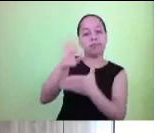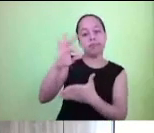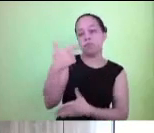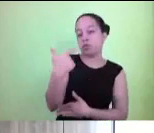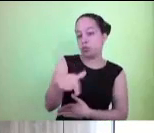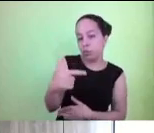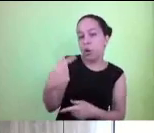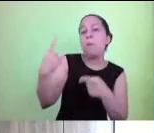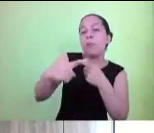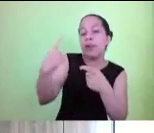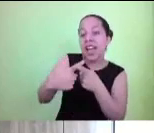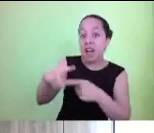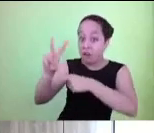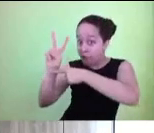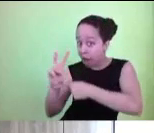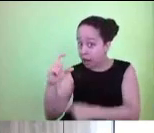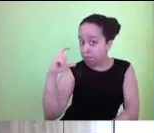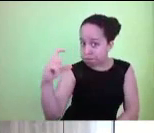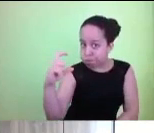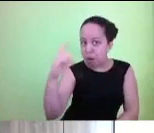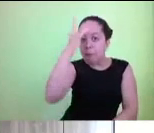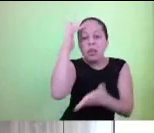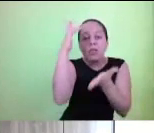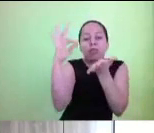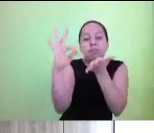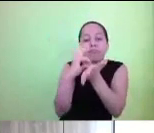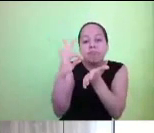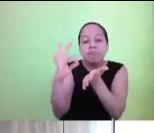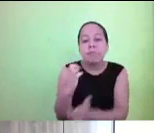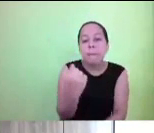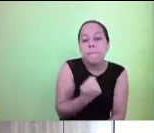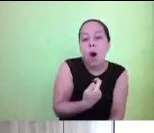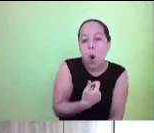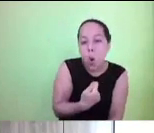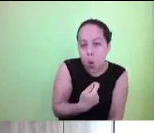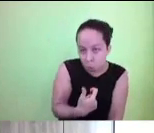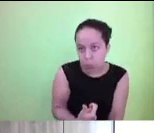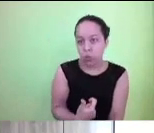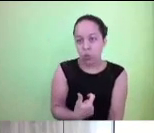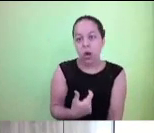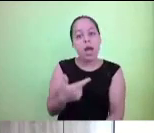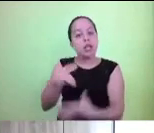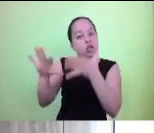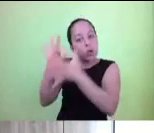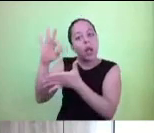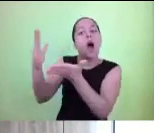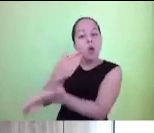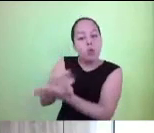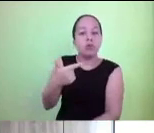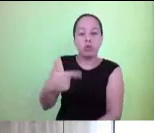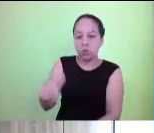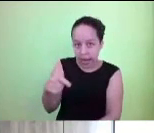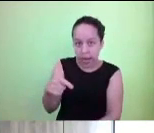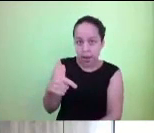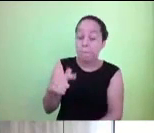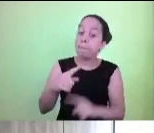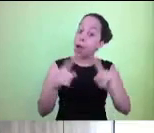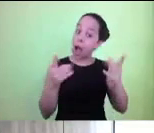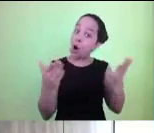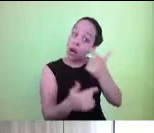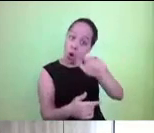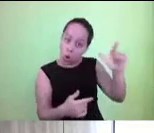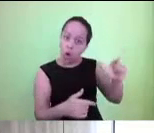de inscritos ser menor do que o número de vagas ofertadas. Daremos início agora ao sorteio do edital